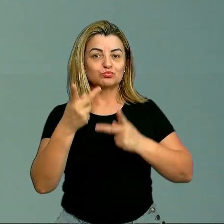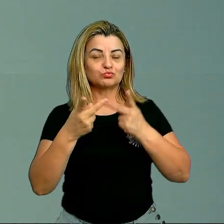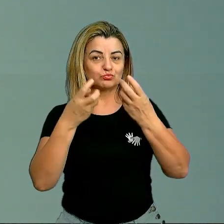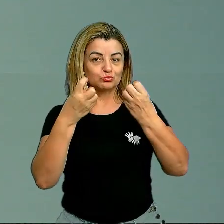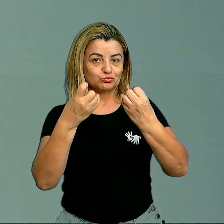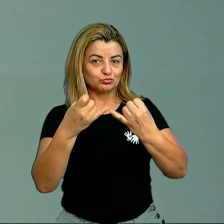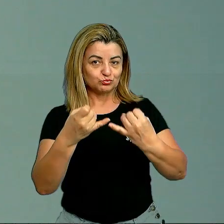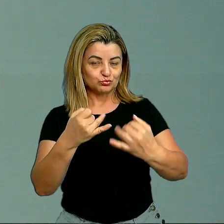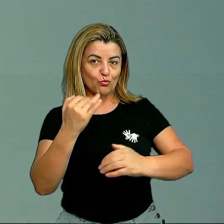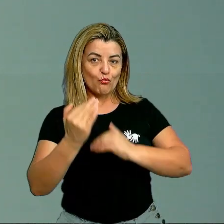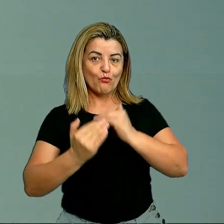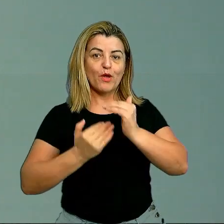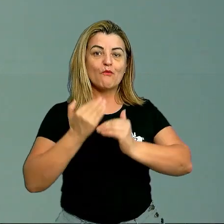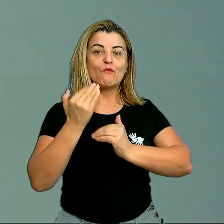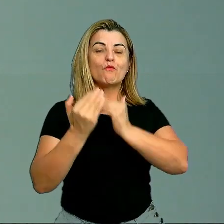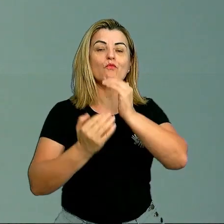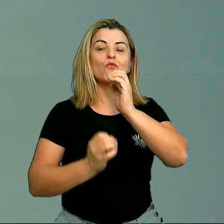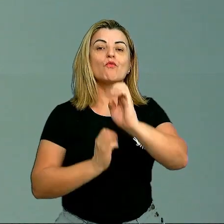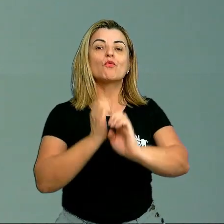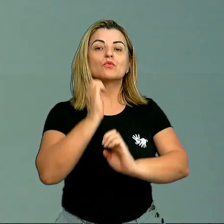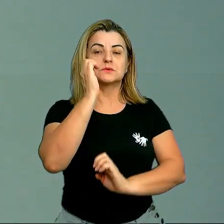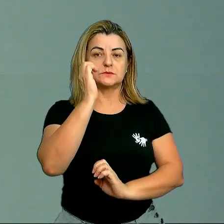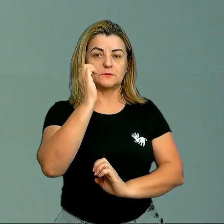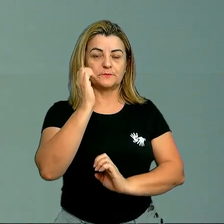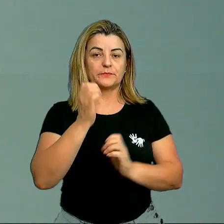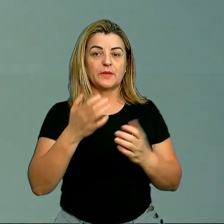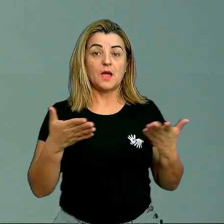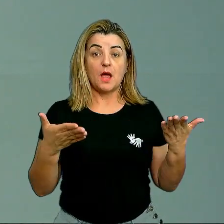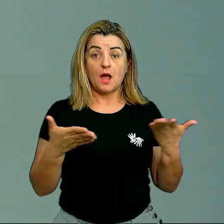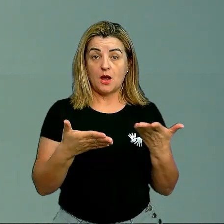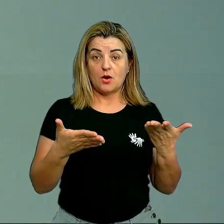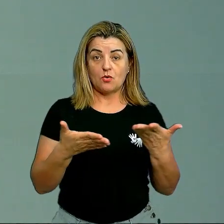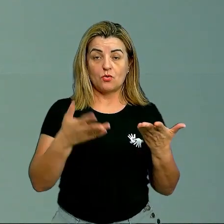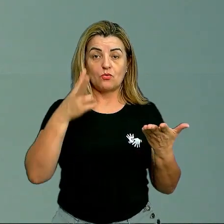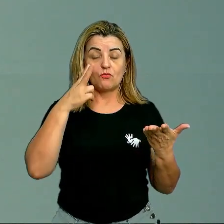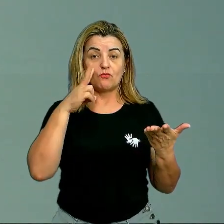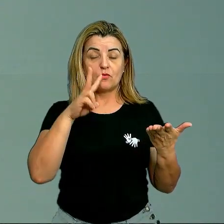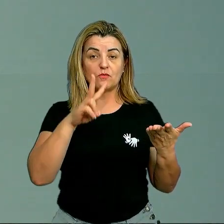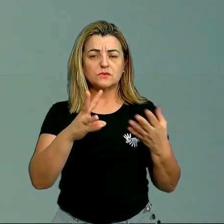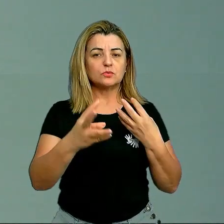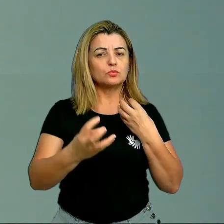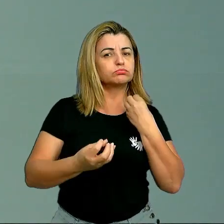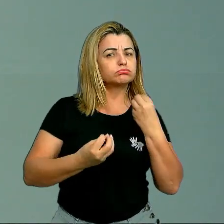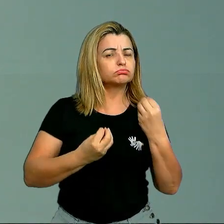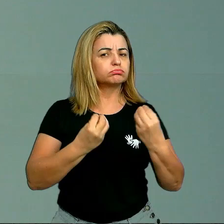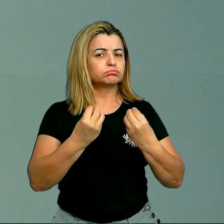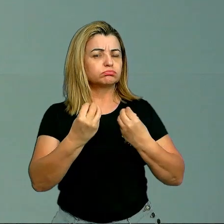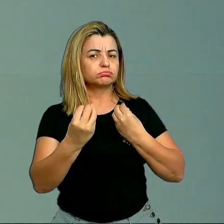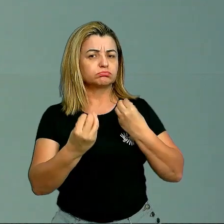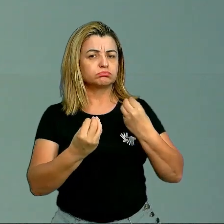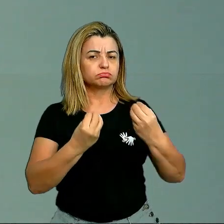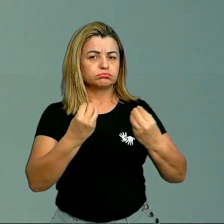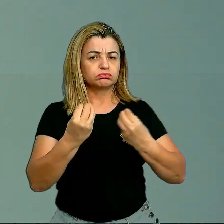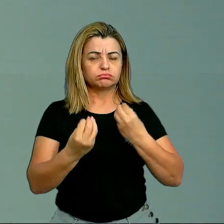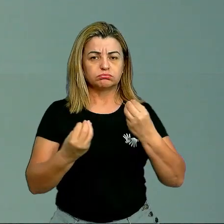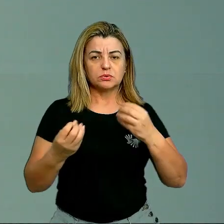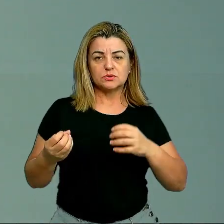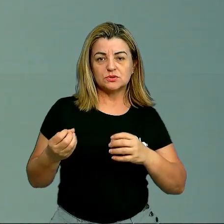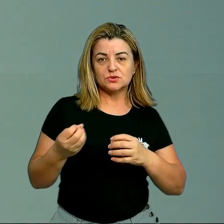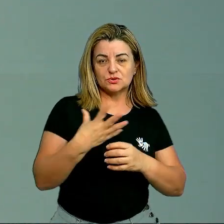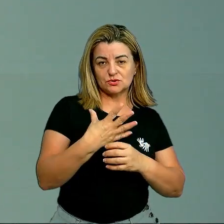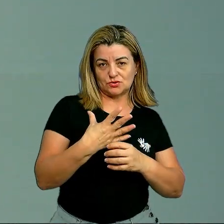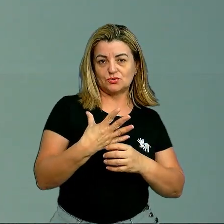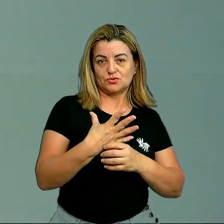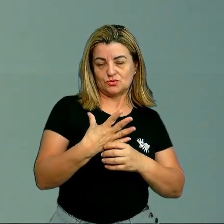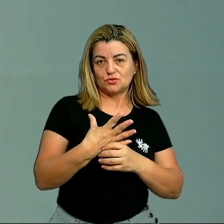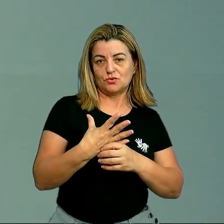sobre evolução. Só que agora a gente vai ver como é que se dá esses novos indivíduos, por